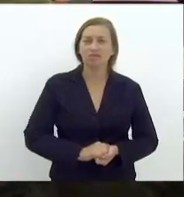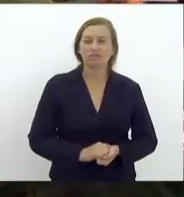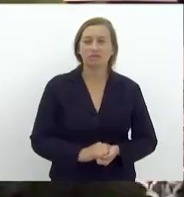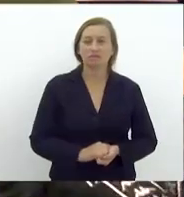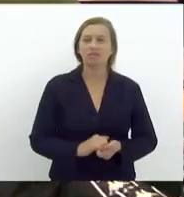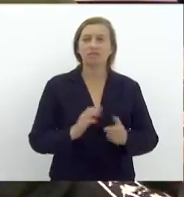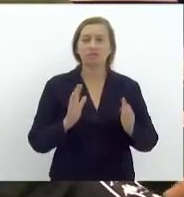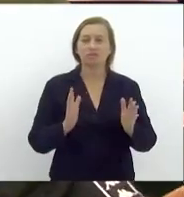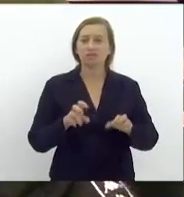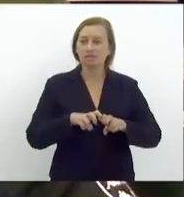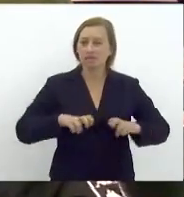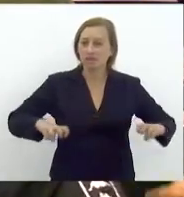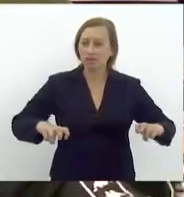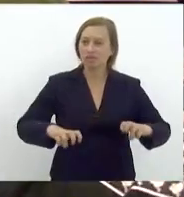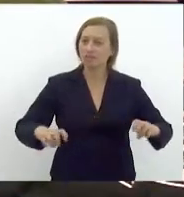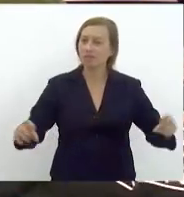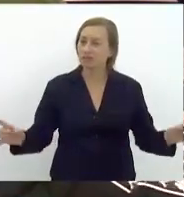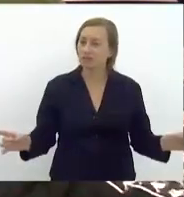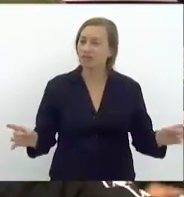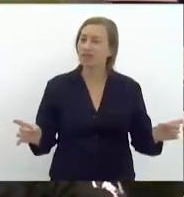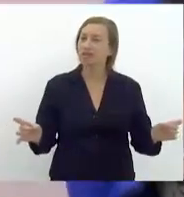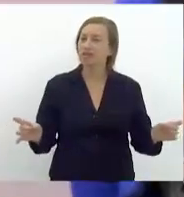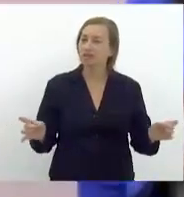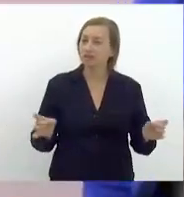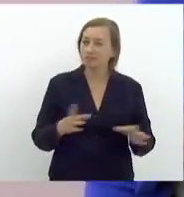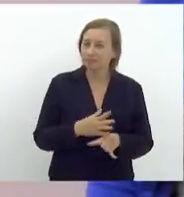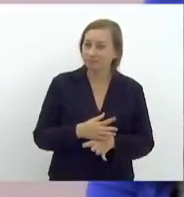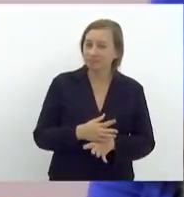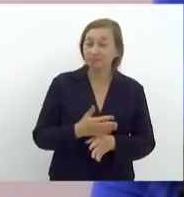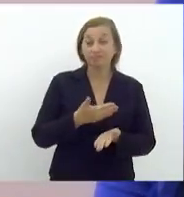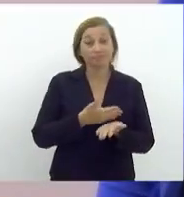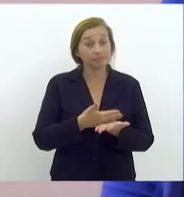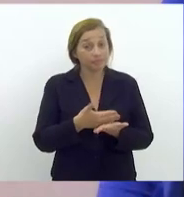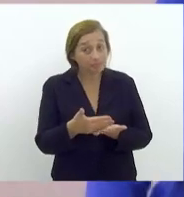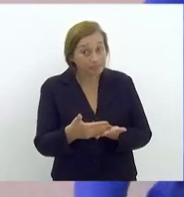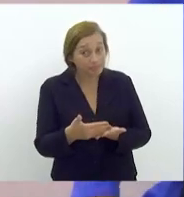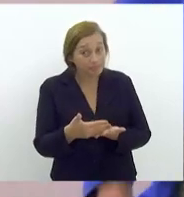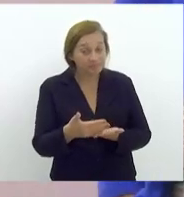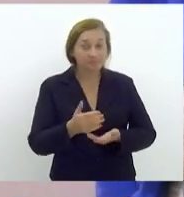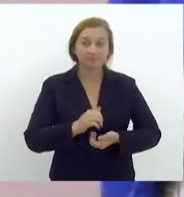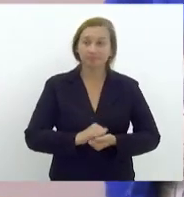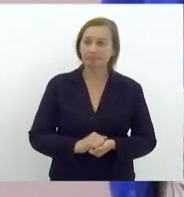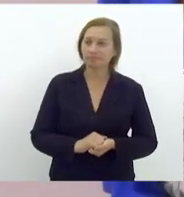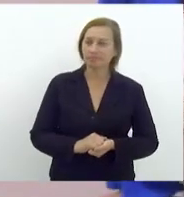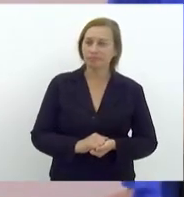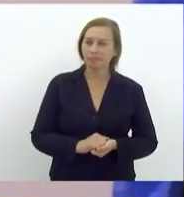agora a mesa está composta vamos dar início